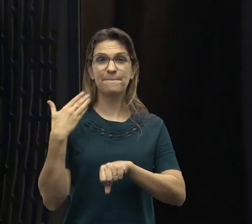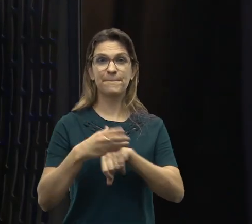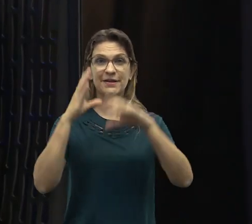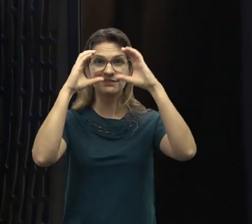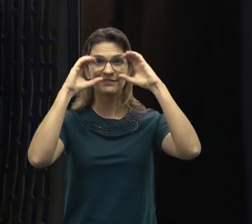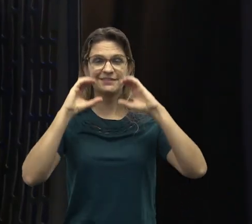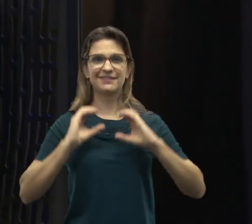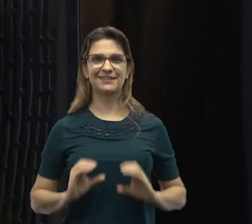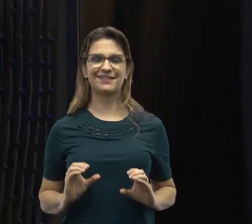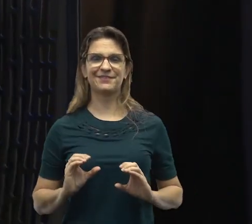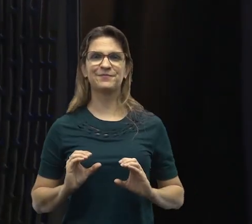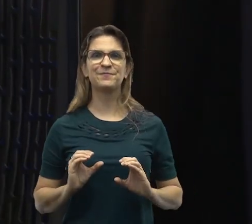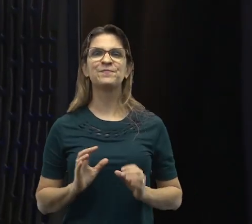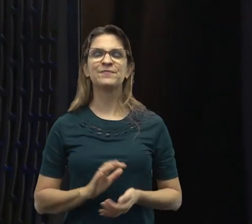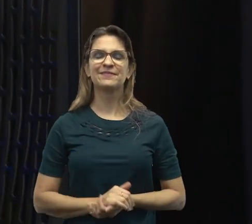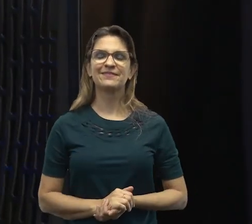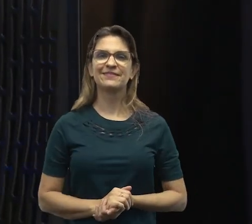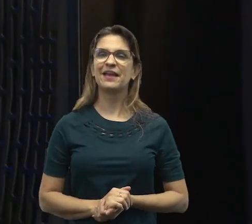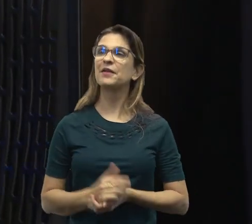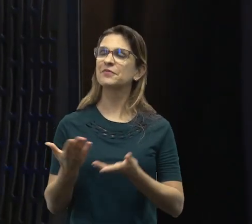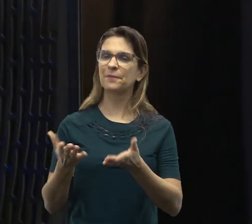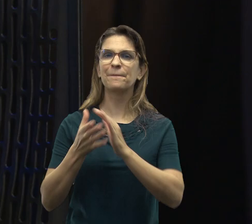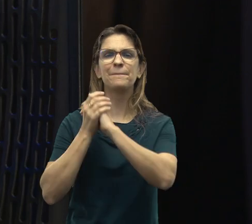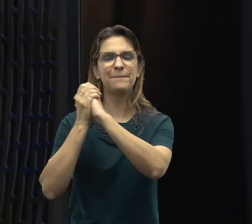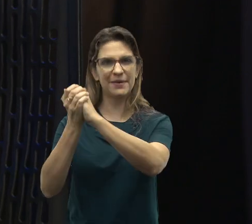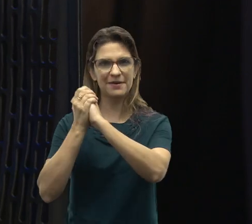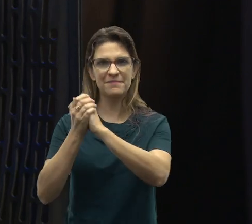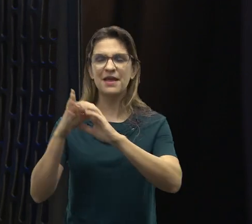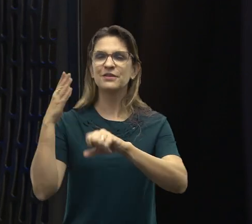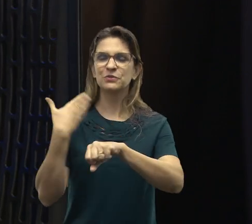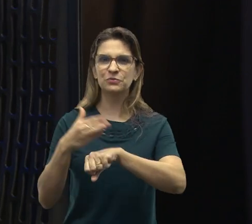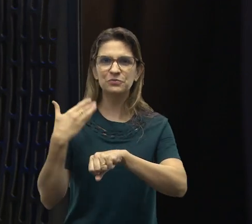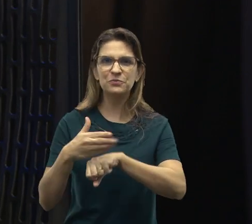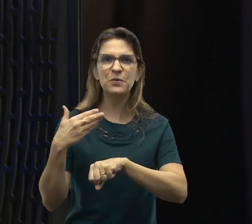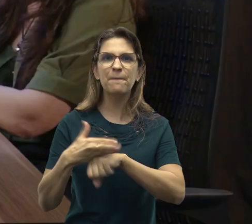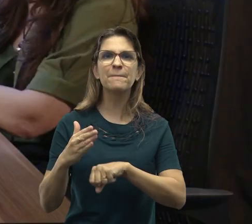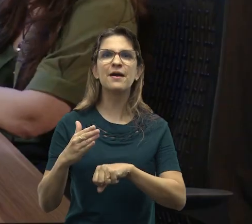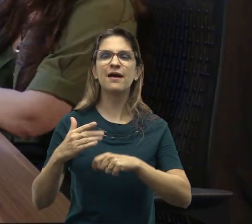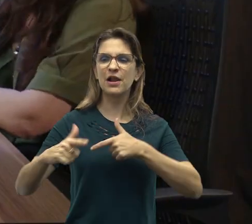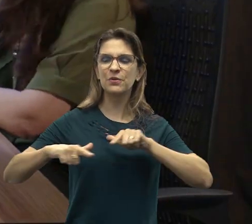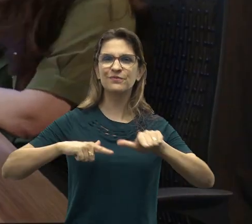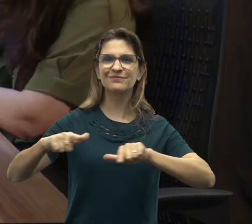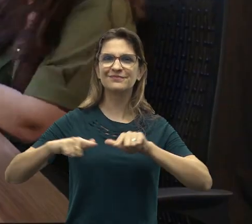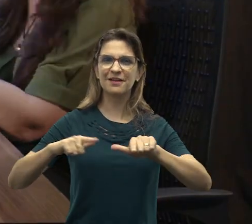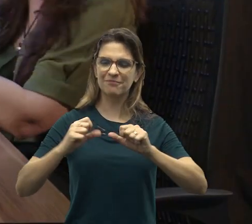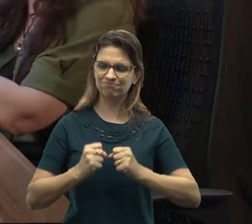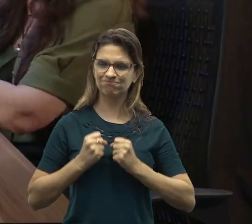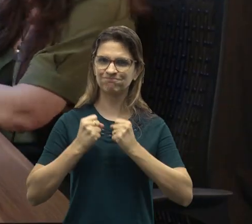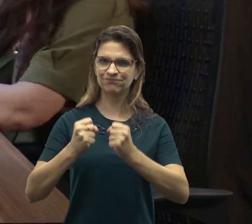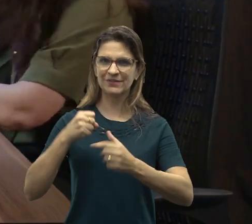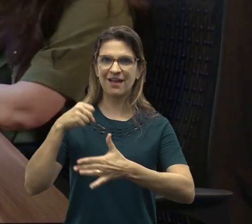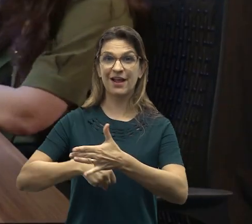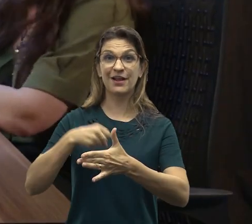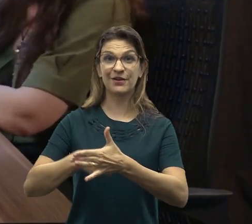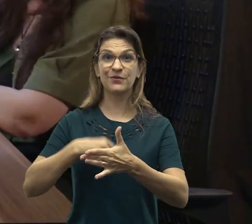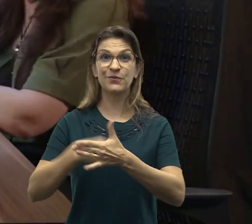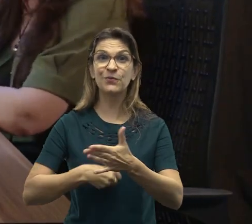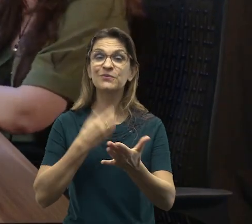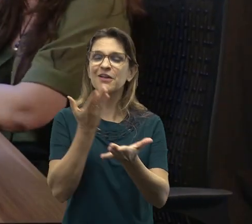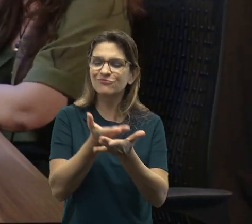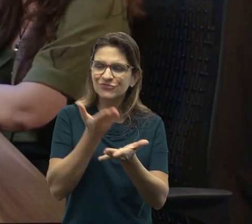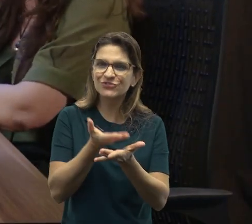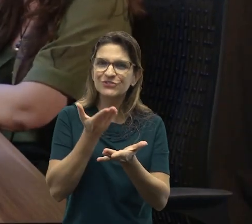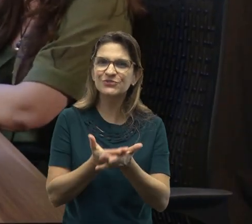sua atuação. Parabéns pelo seu trabalho, pelo seu esforço, pela sua dedicação, pelos seus estudos, que você